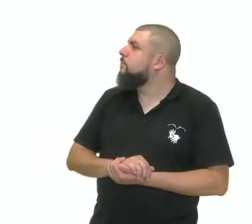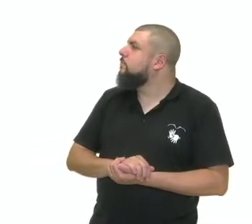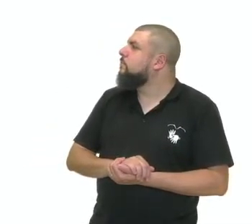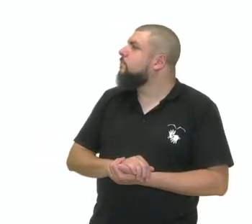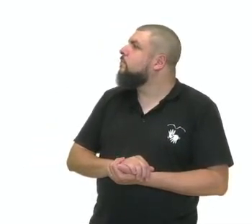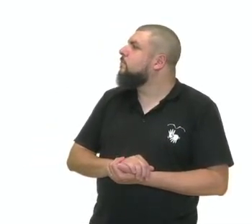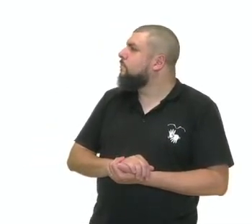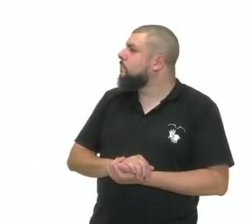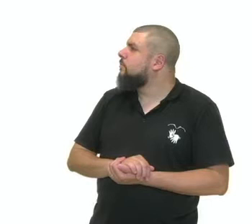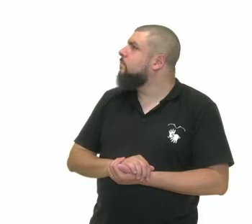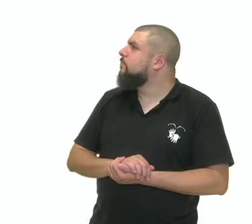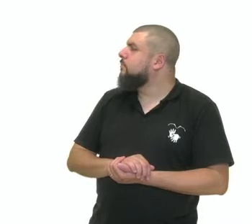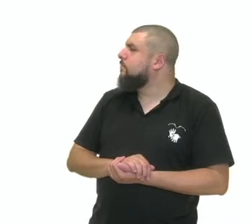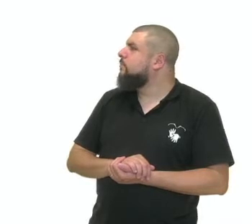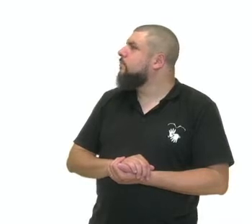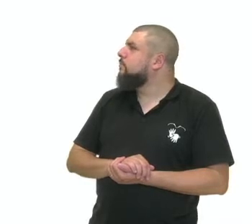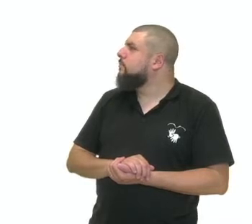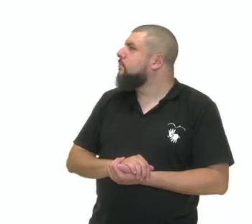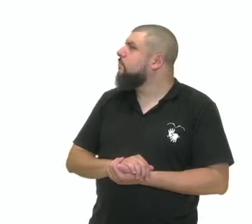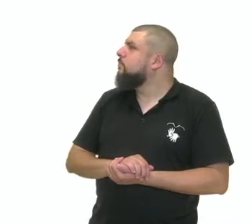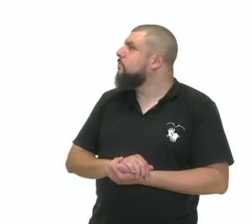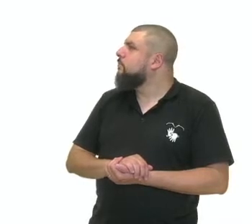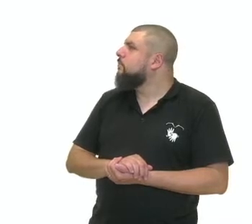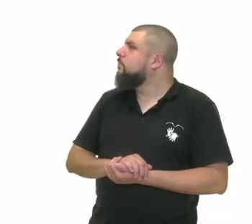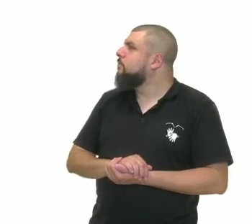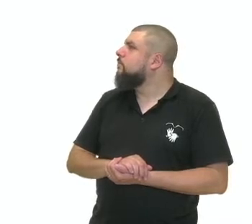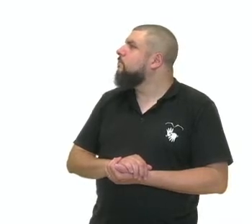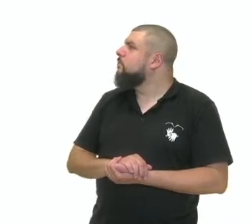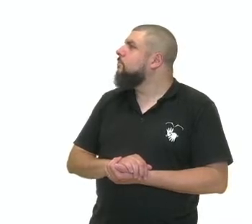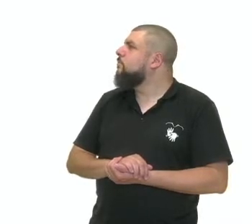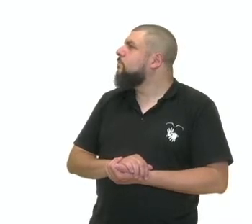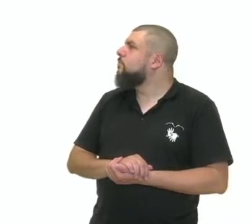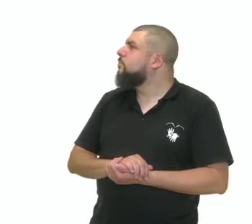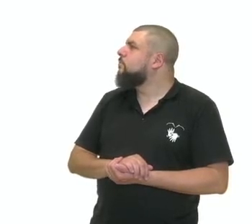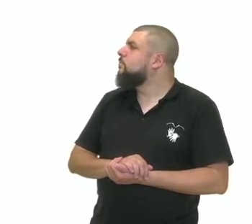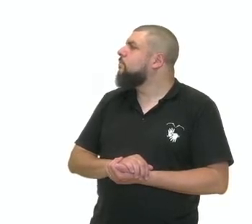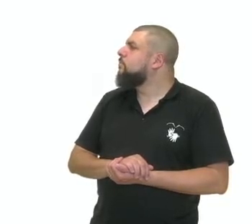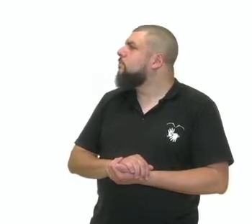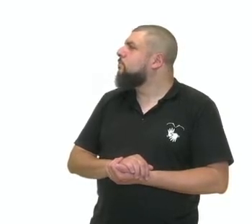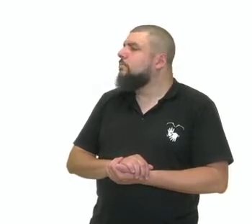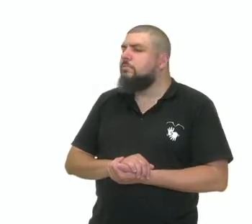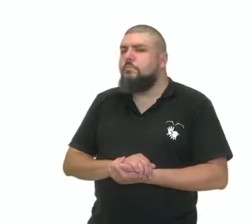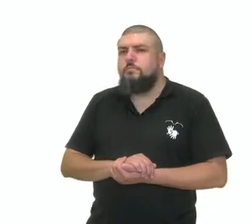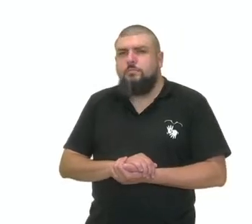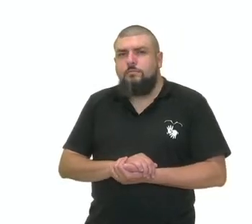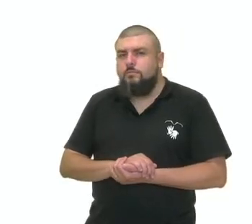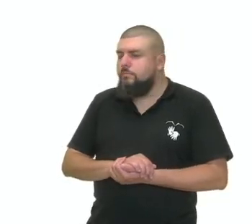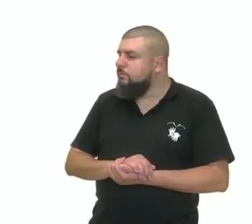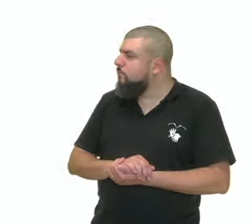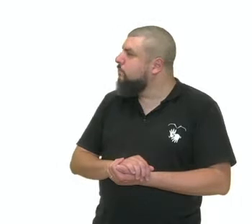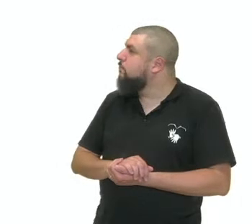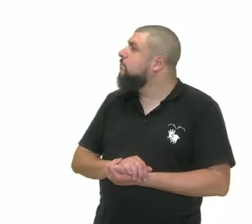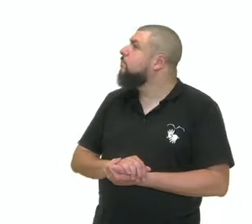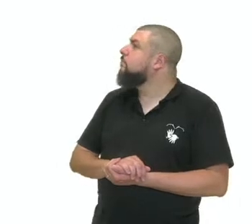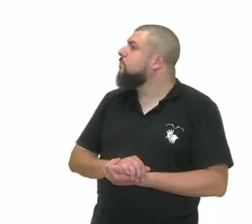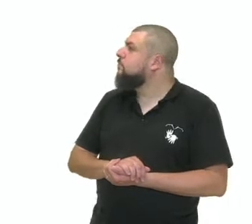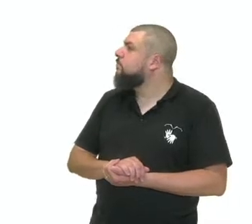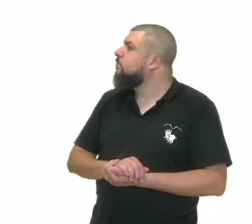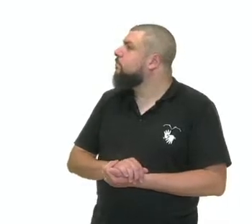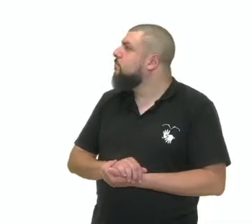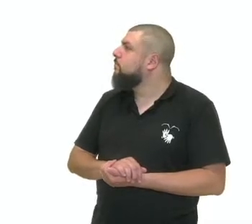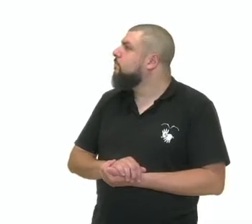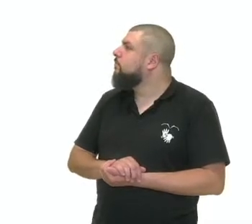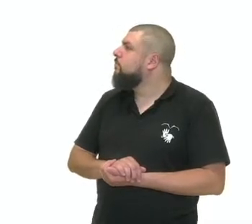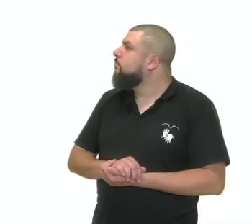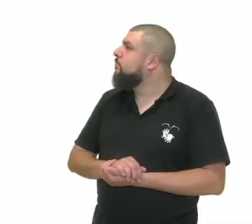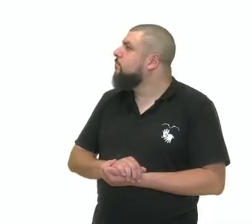picos representam a grandeza estadual. As representações do sol e do céu azul indicam a